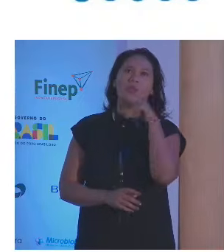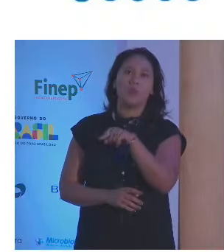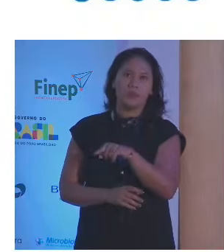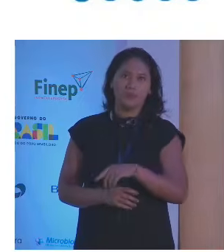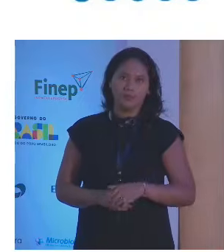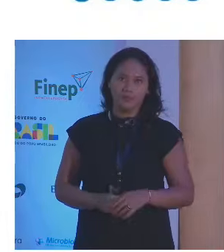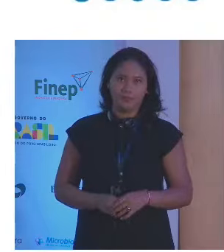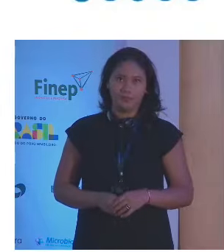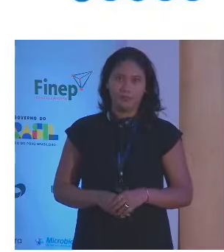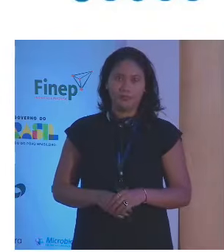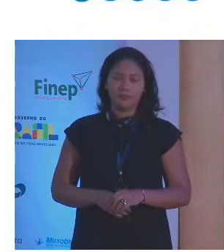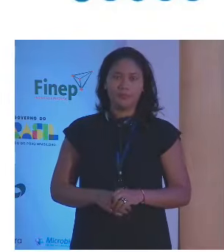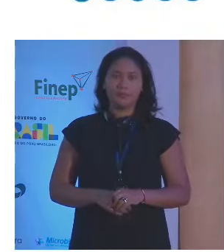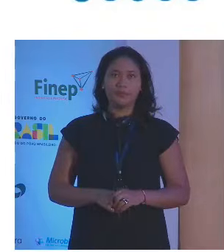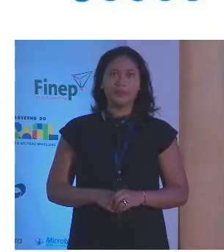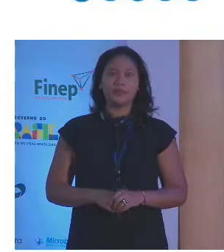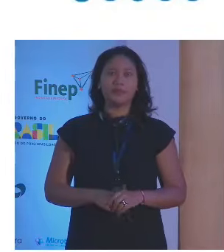plataforma.